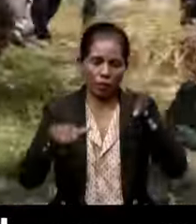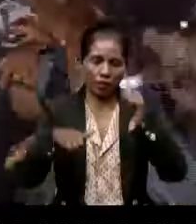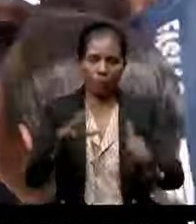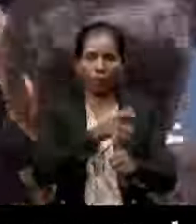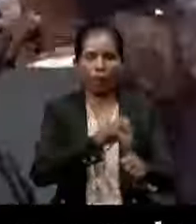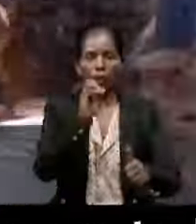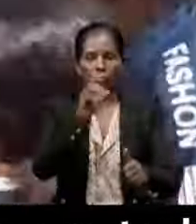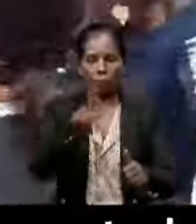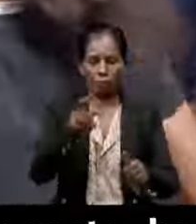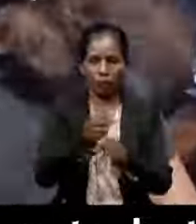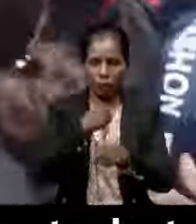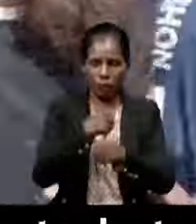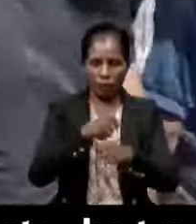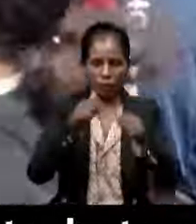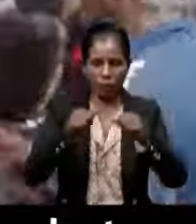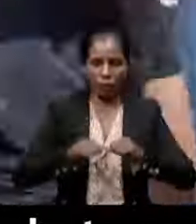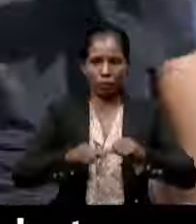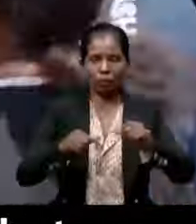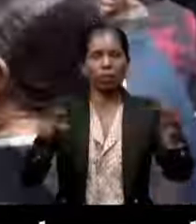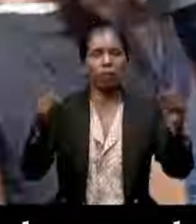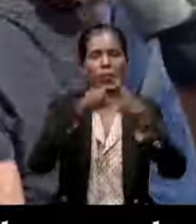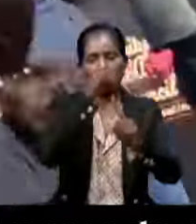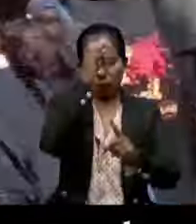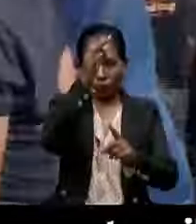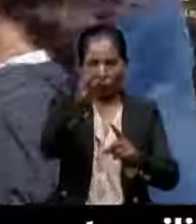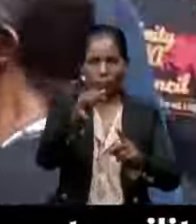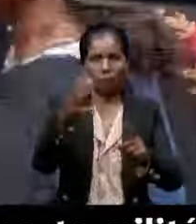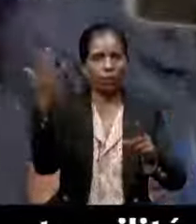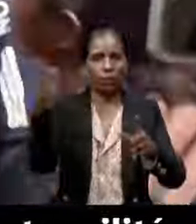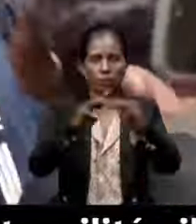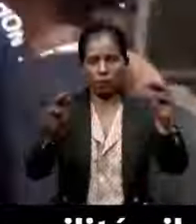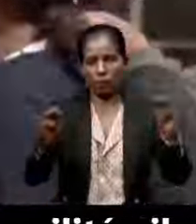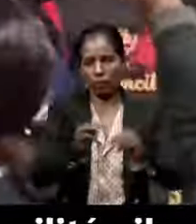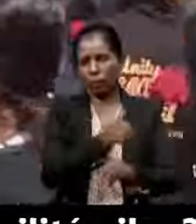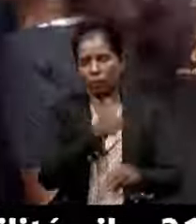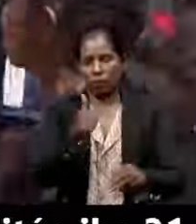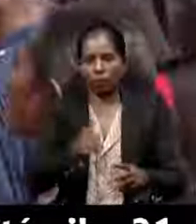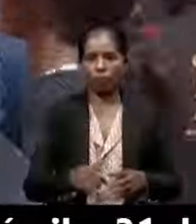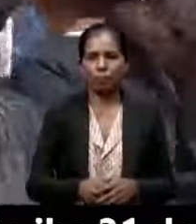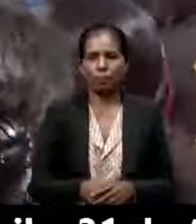cooperativa OPTT Halaune se continua baia futuro no iha município Siracelo.